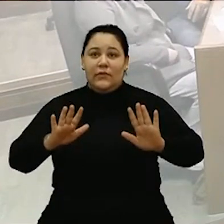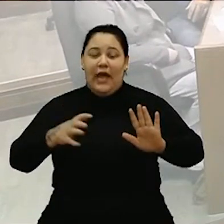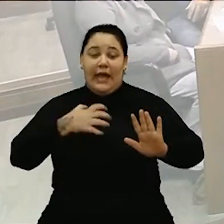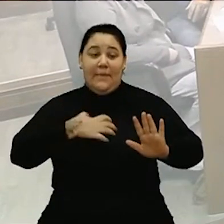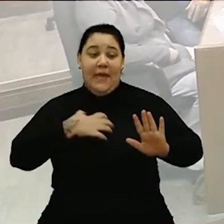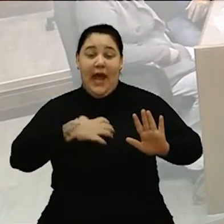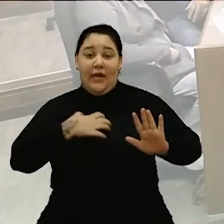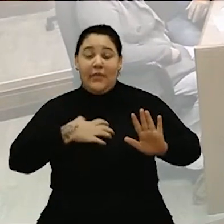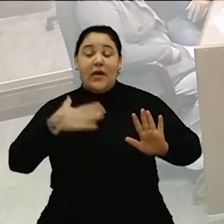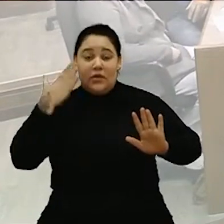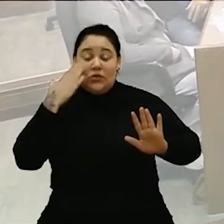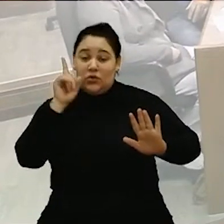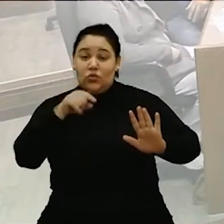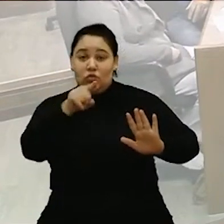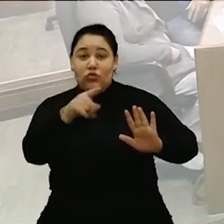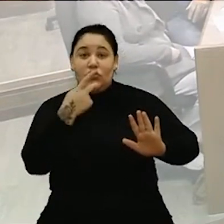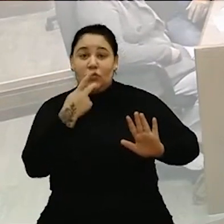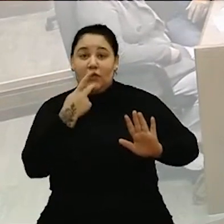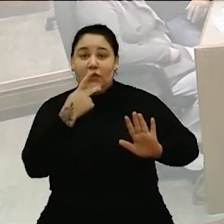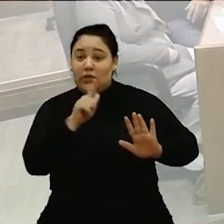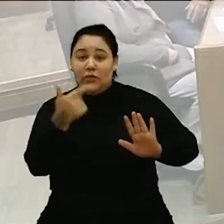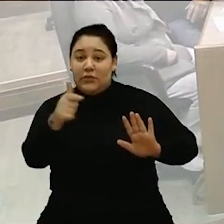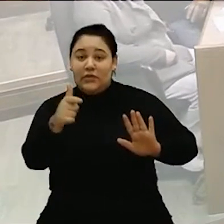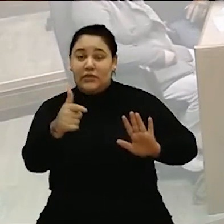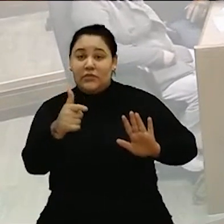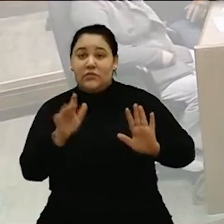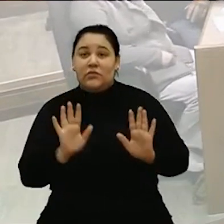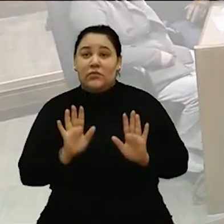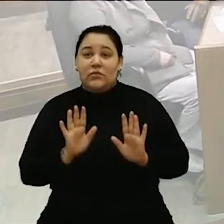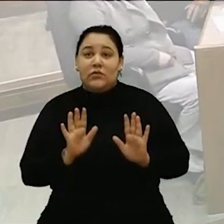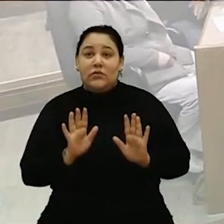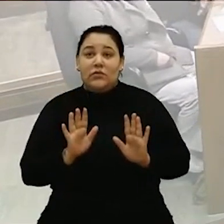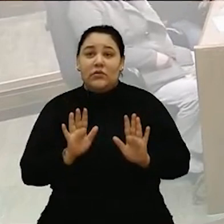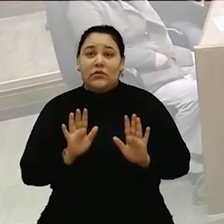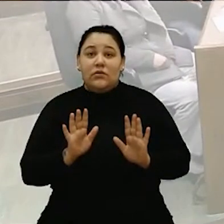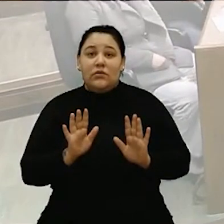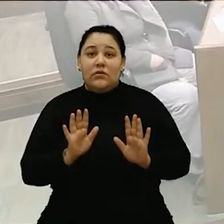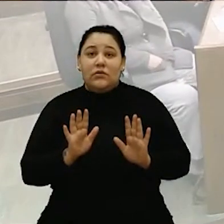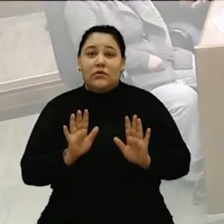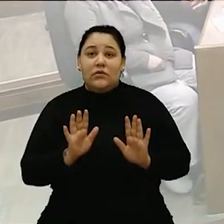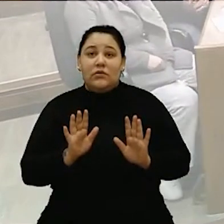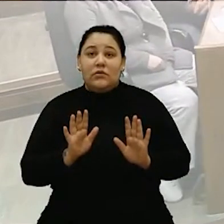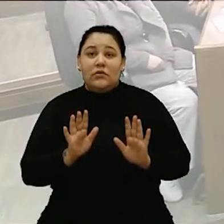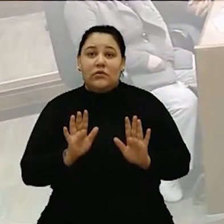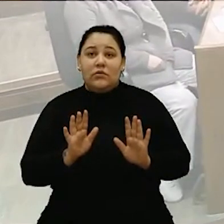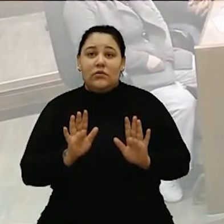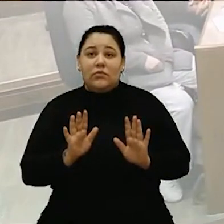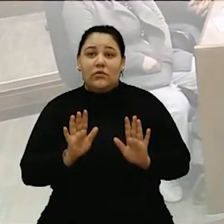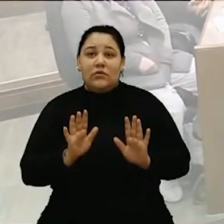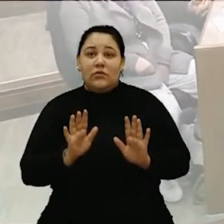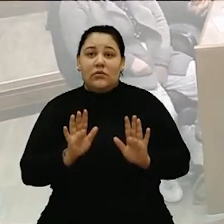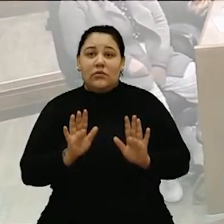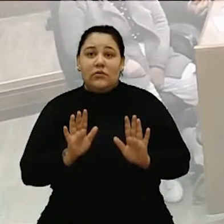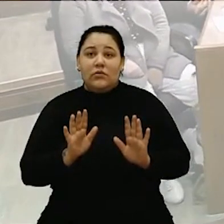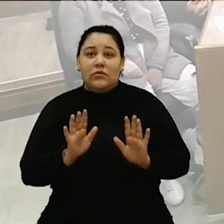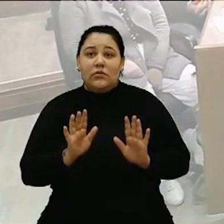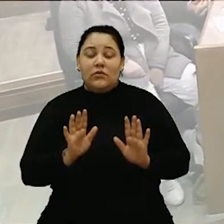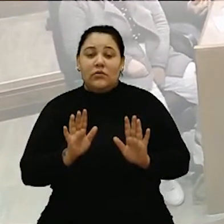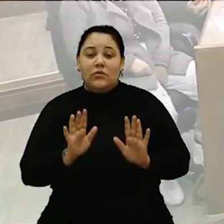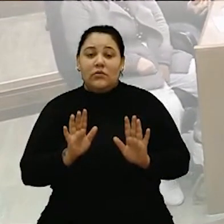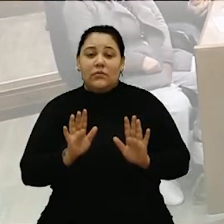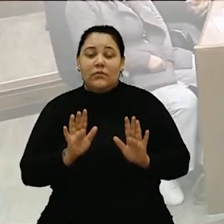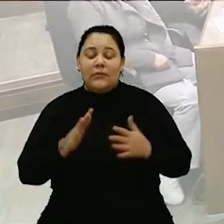com a mesa, não devo satisfação pro senhor. Então por que o senhor não olha para a mesa quando fala para a mesa, não olha para mim? Colegas, um segundo só.